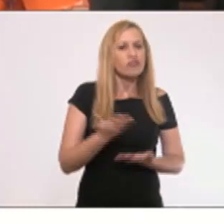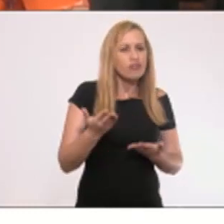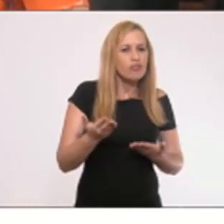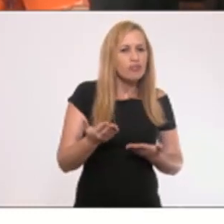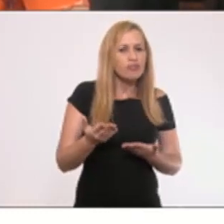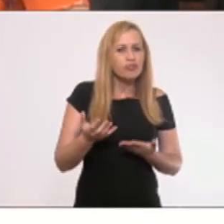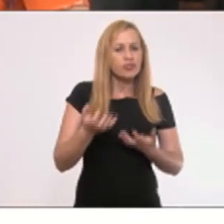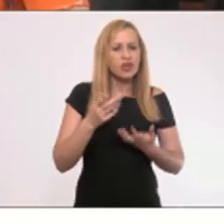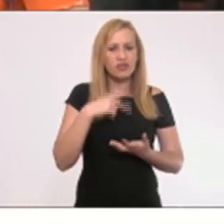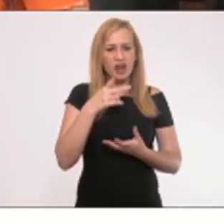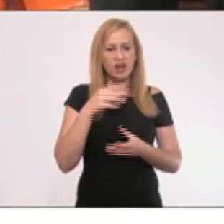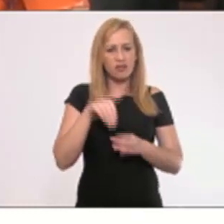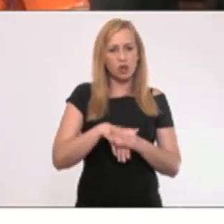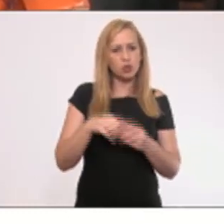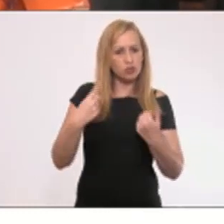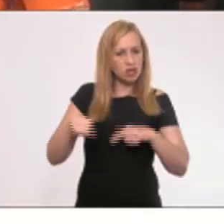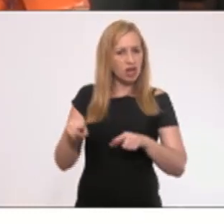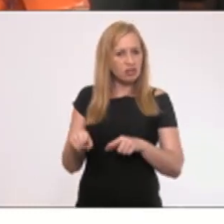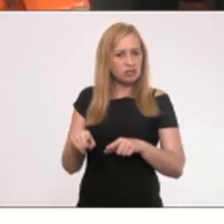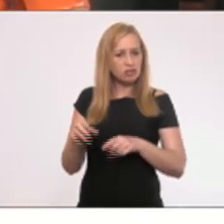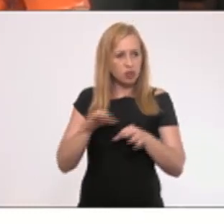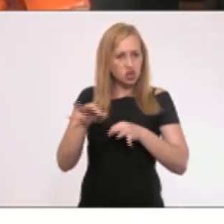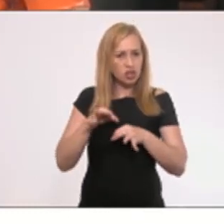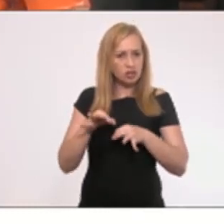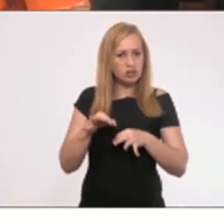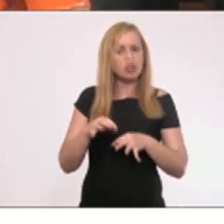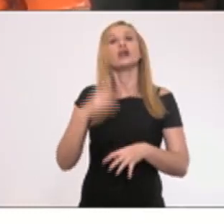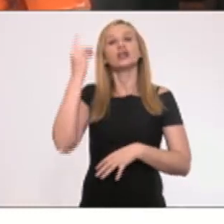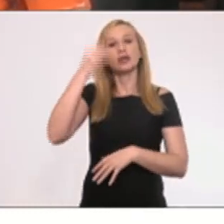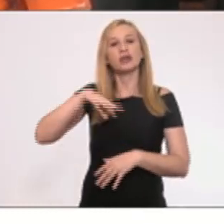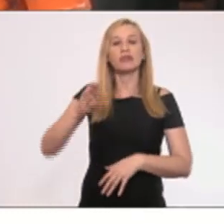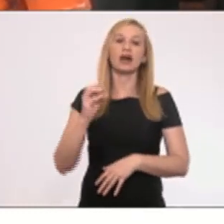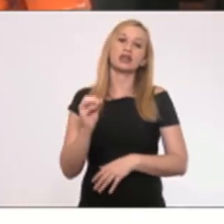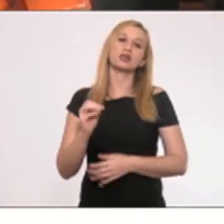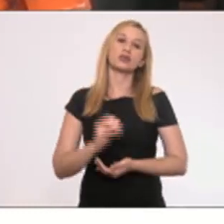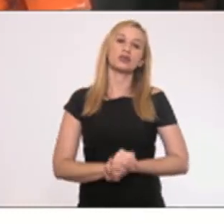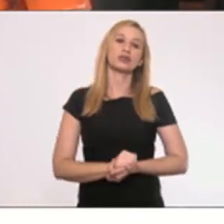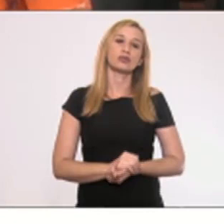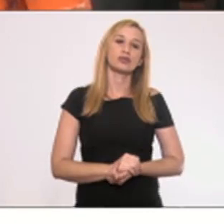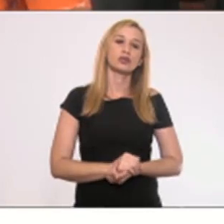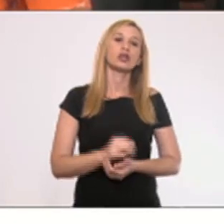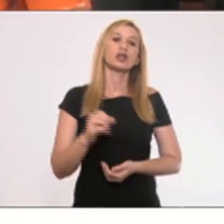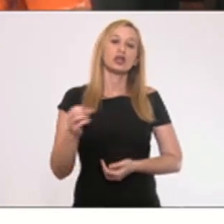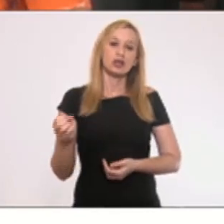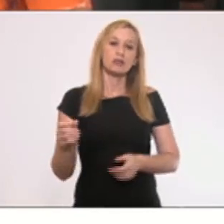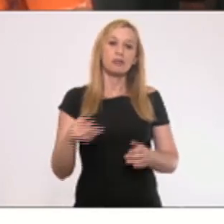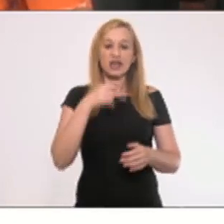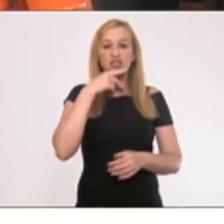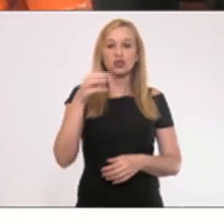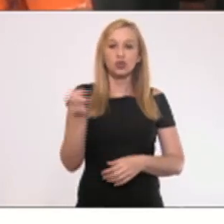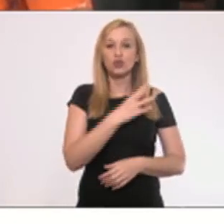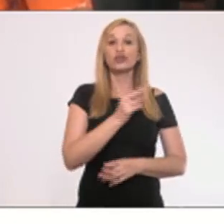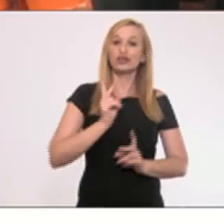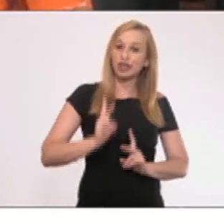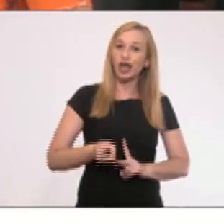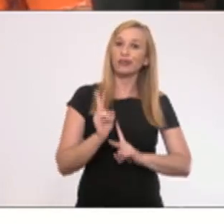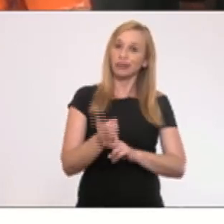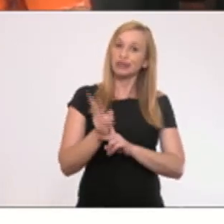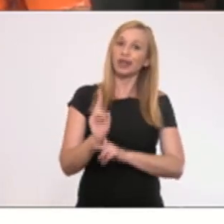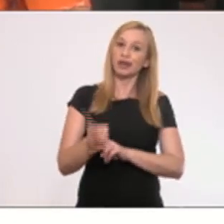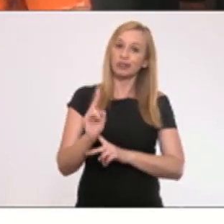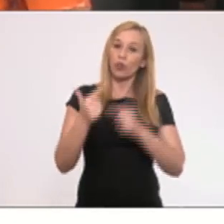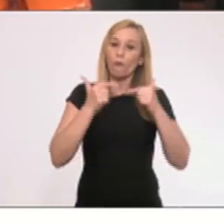quer consignar voto contrário nesse projeto? Deputado Márcio Gualberto, contrário e novo, sempre no...